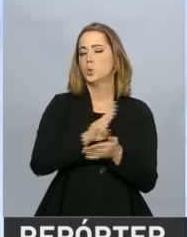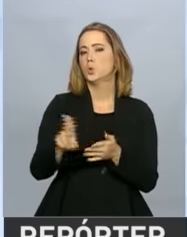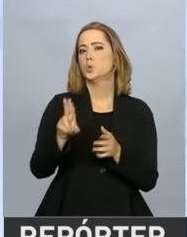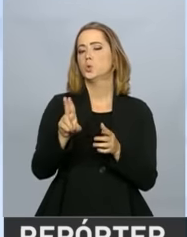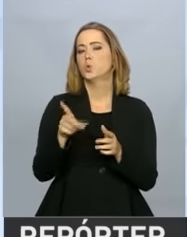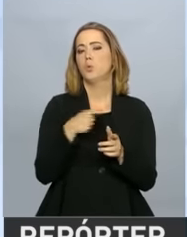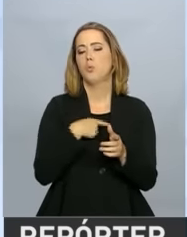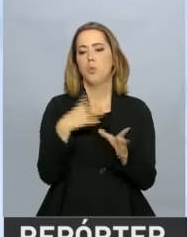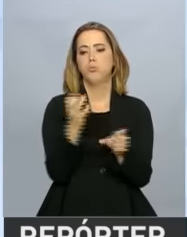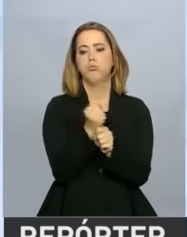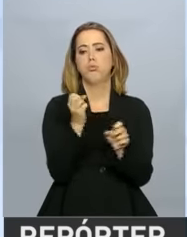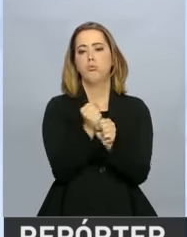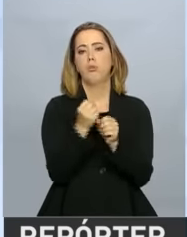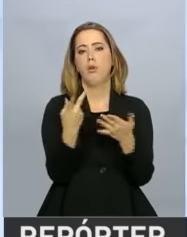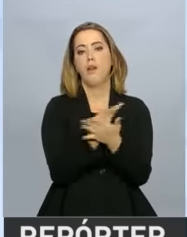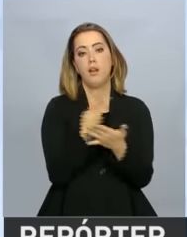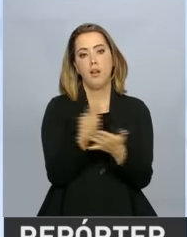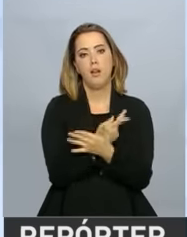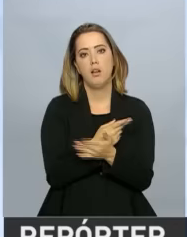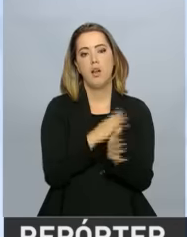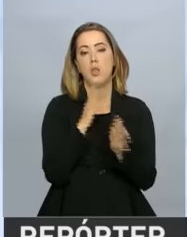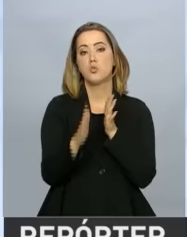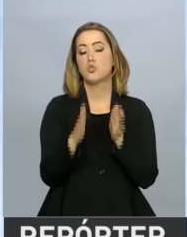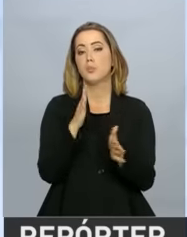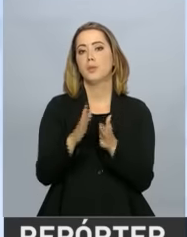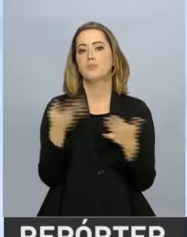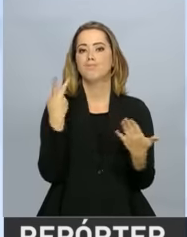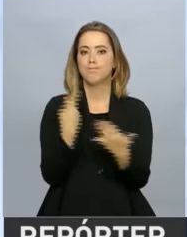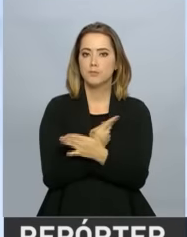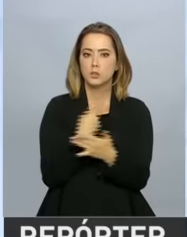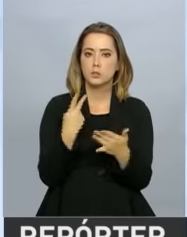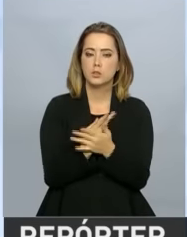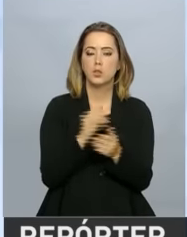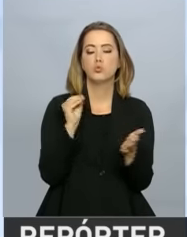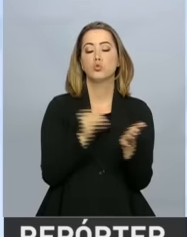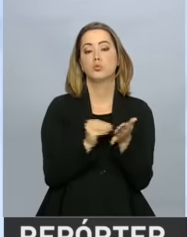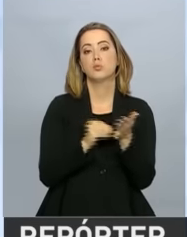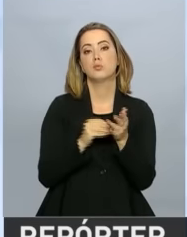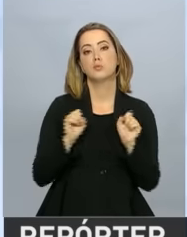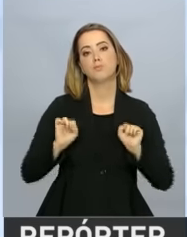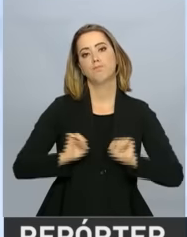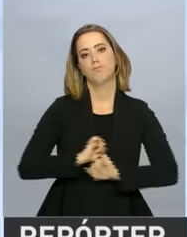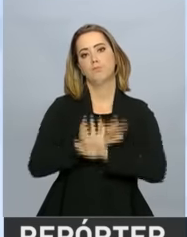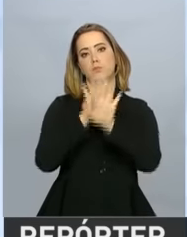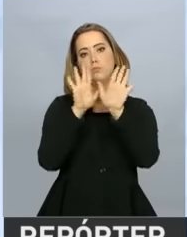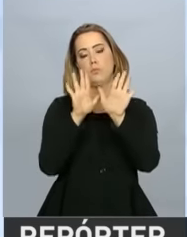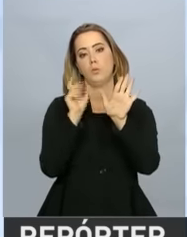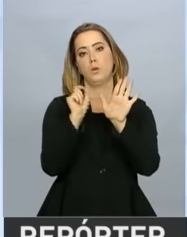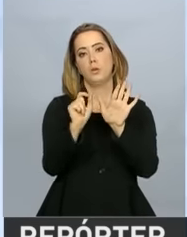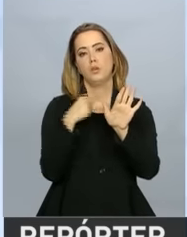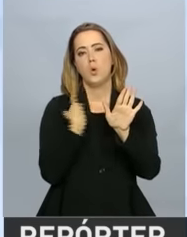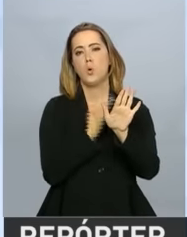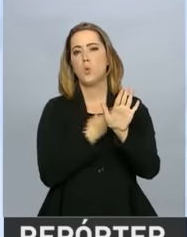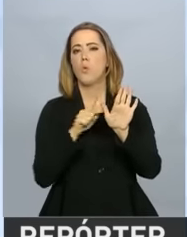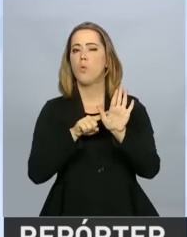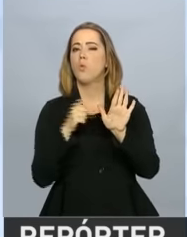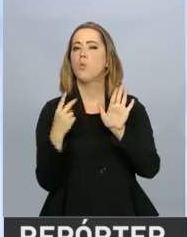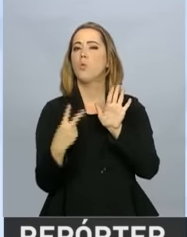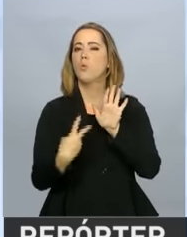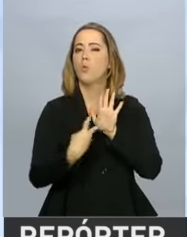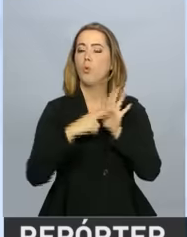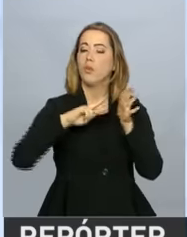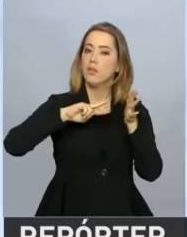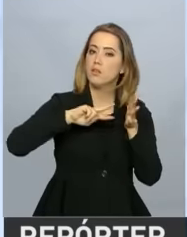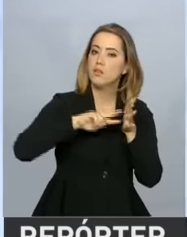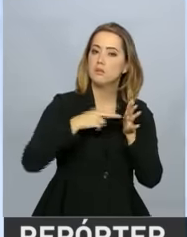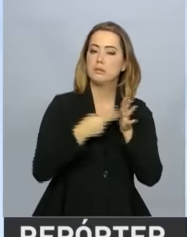contas mal feitas de prazos indevidos de falta de Transparência o que essa falta de Transparência tudo isso que